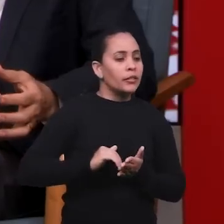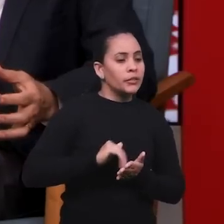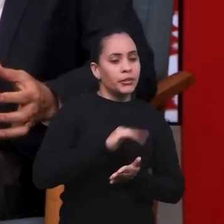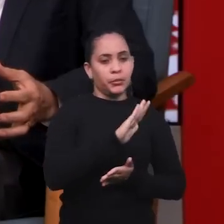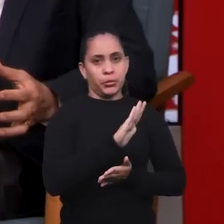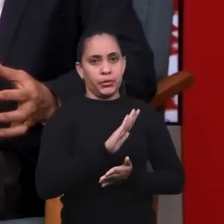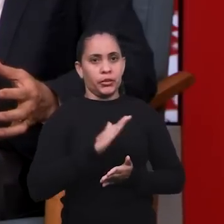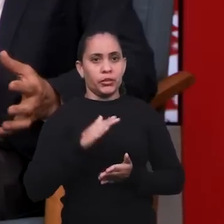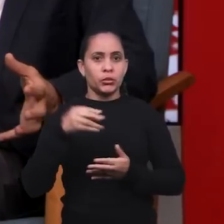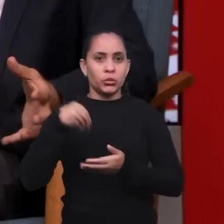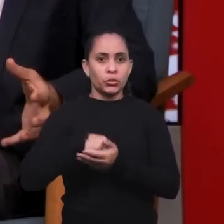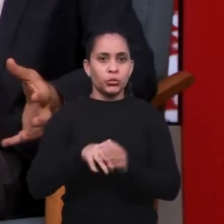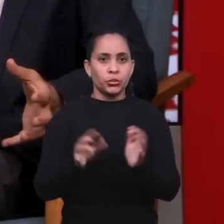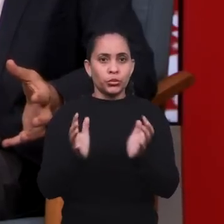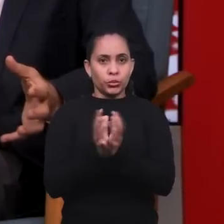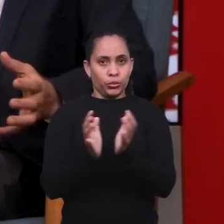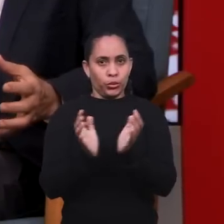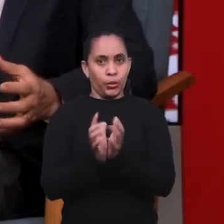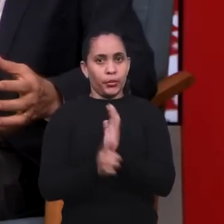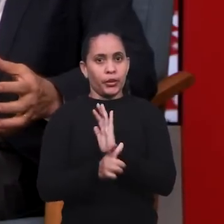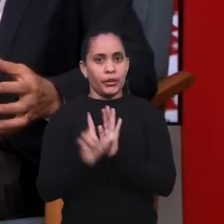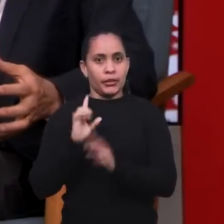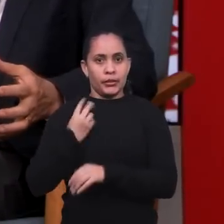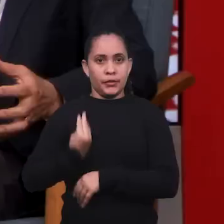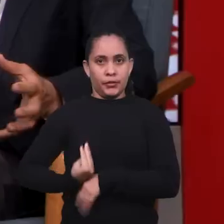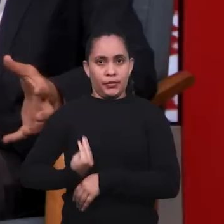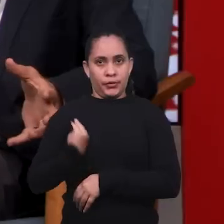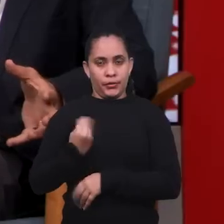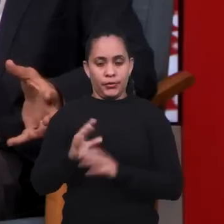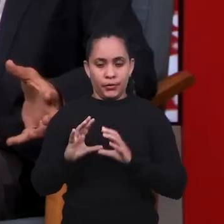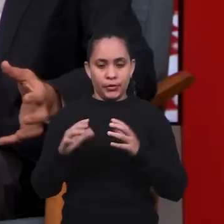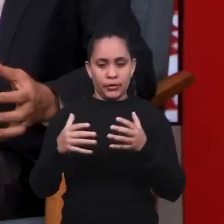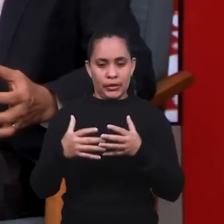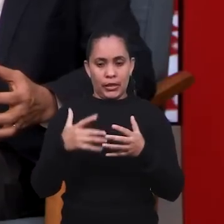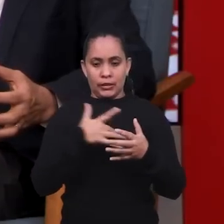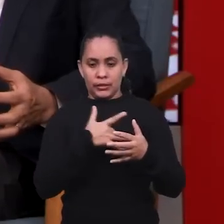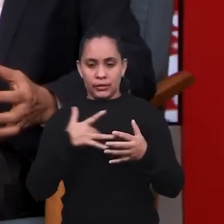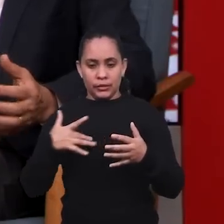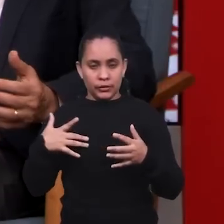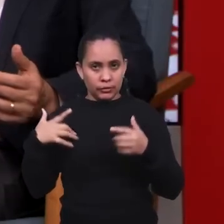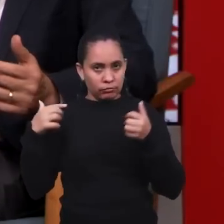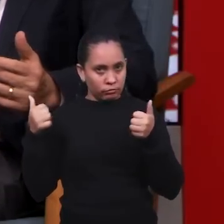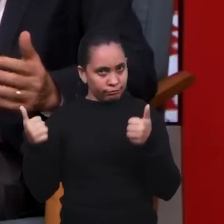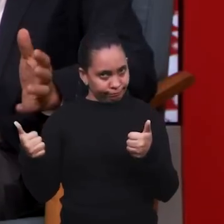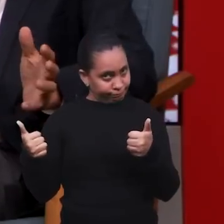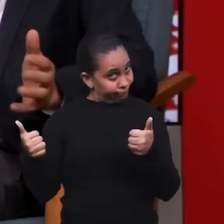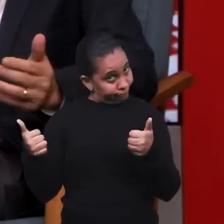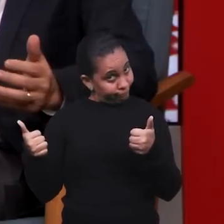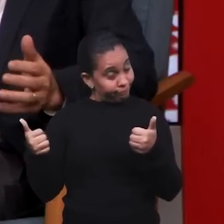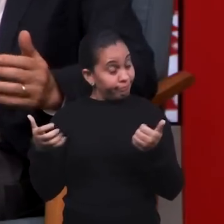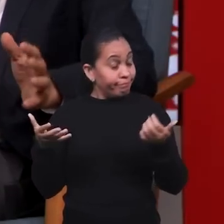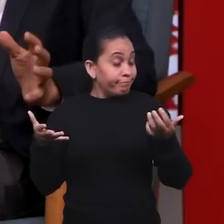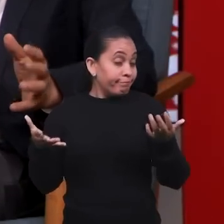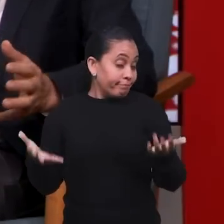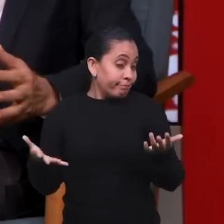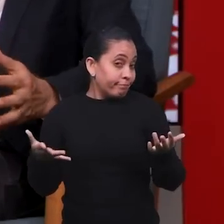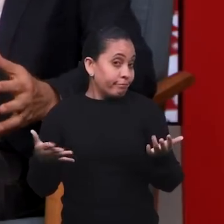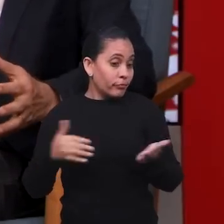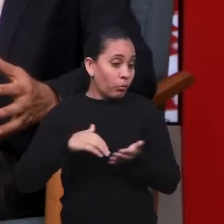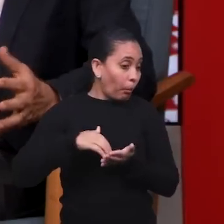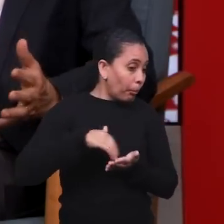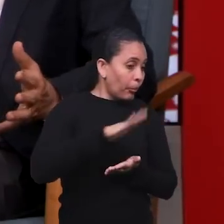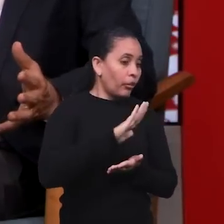comunidade onde viviam, a chamada comunidade saudável. Eles